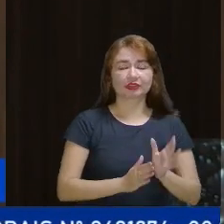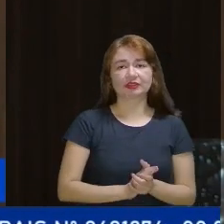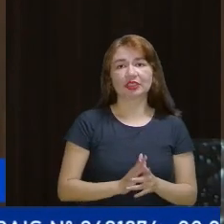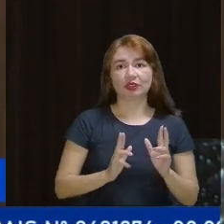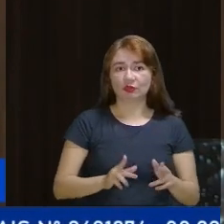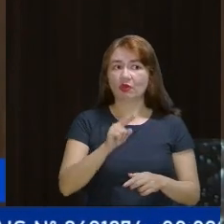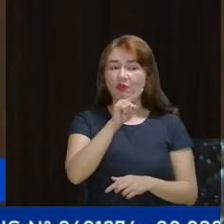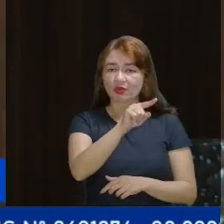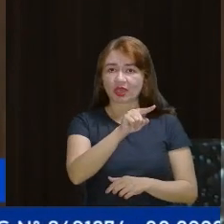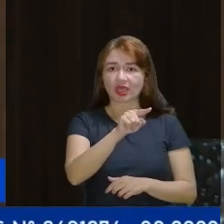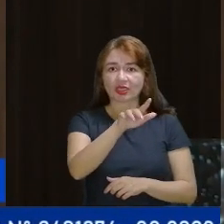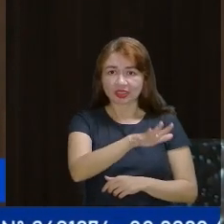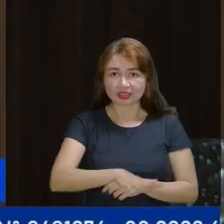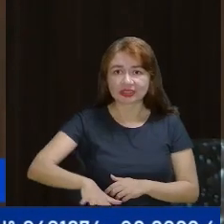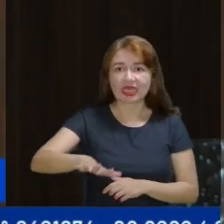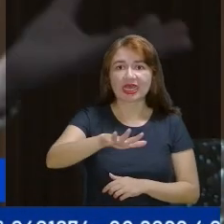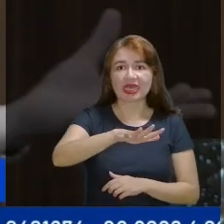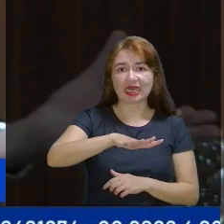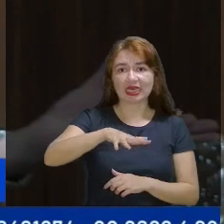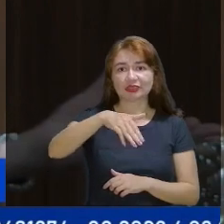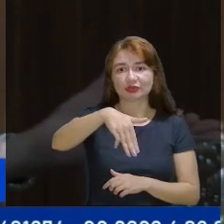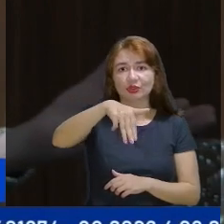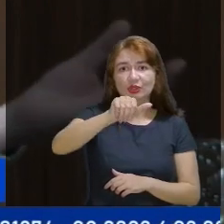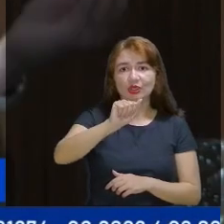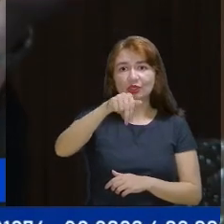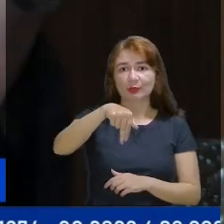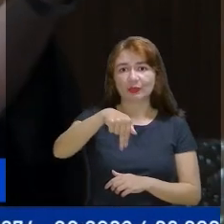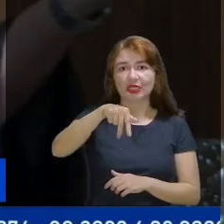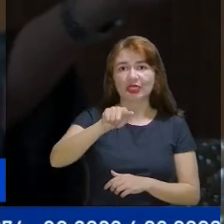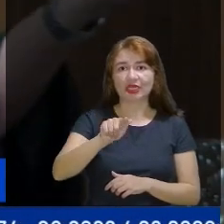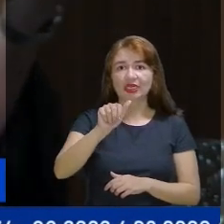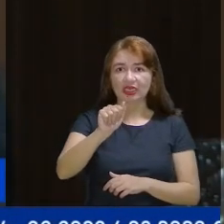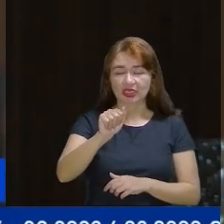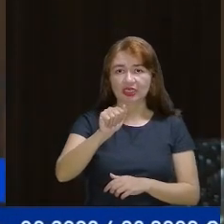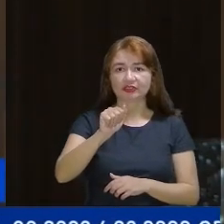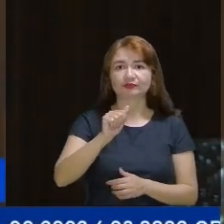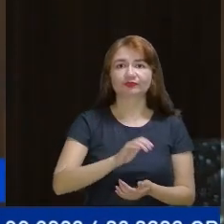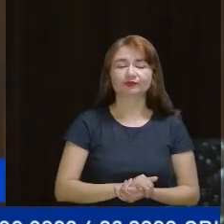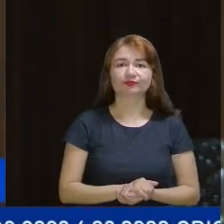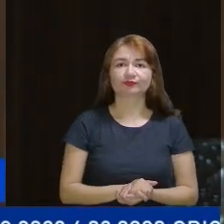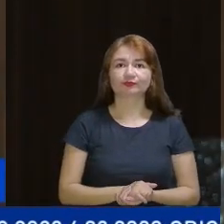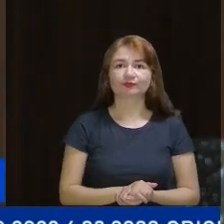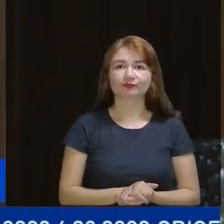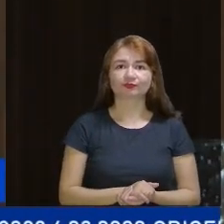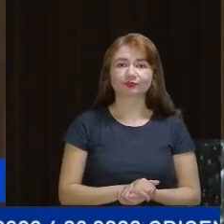Manga, onde eu fui vencido, Vossa Excelência foi vencido, e o